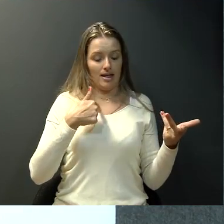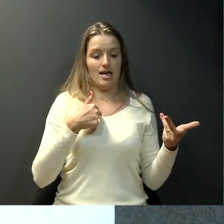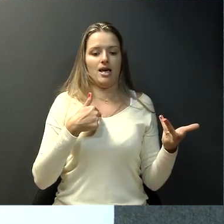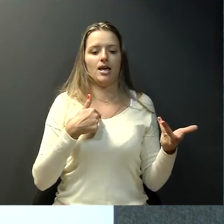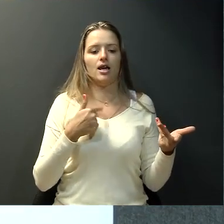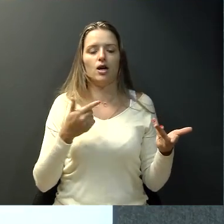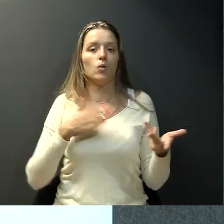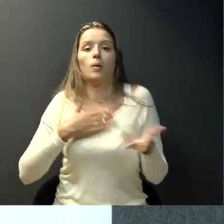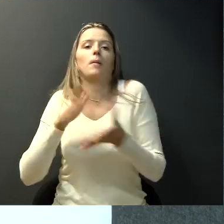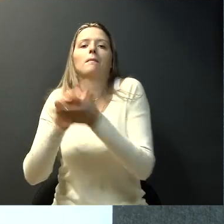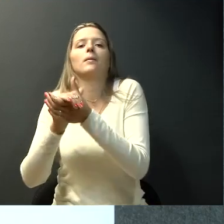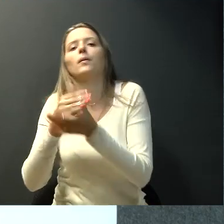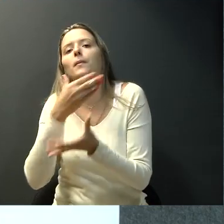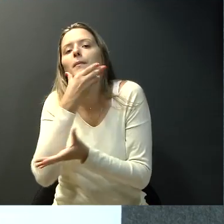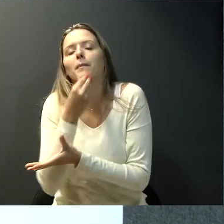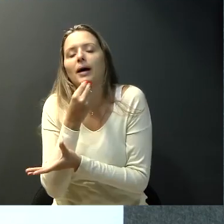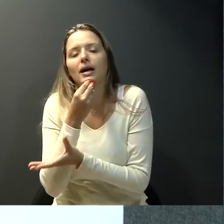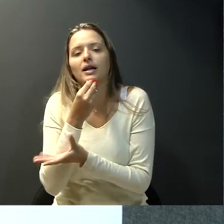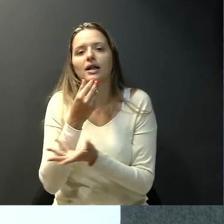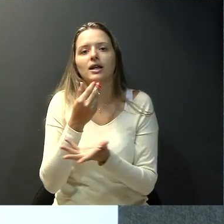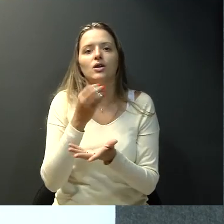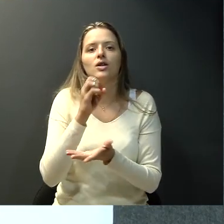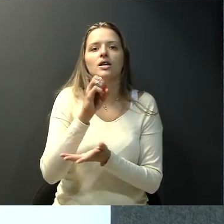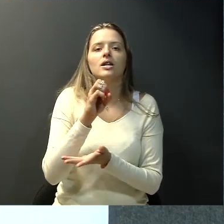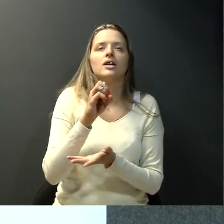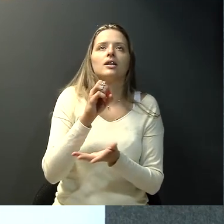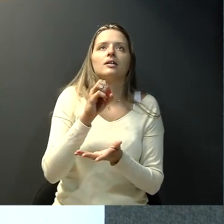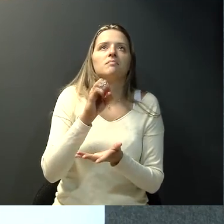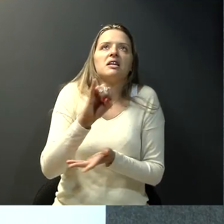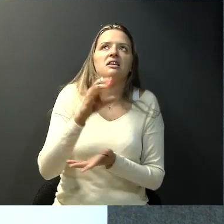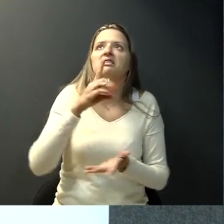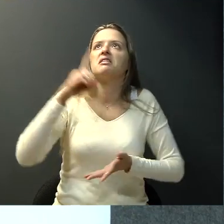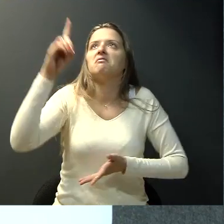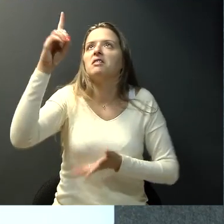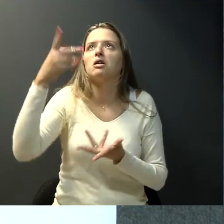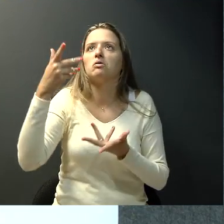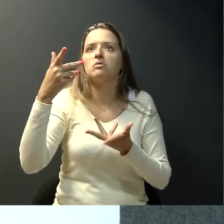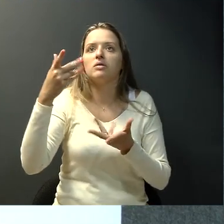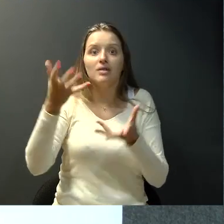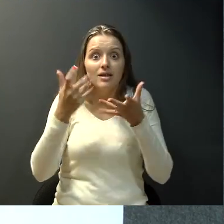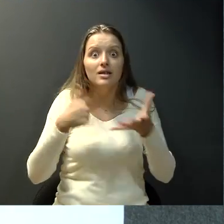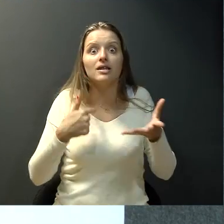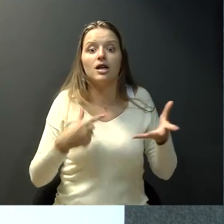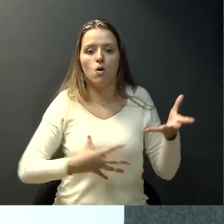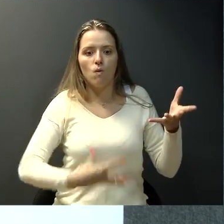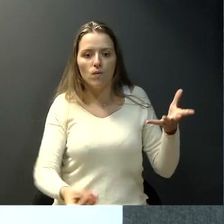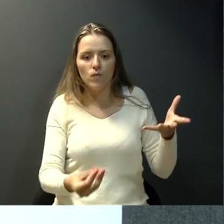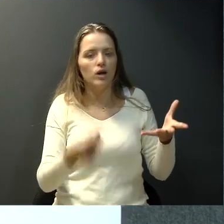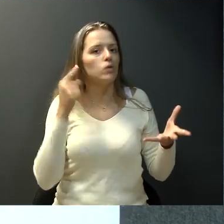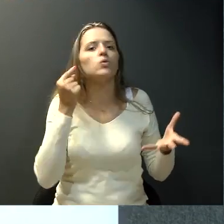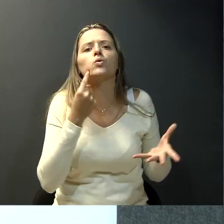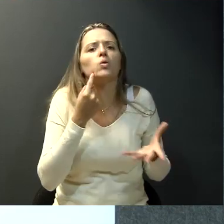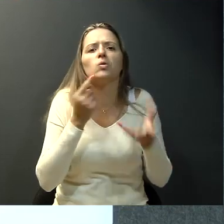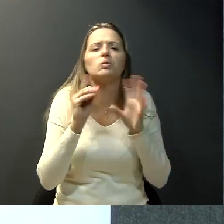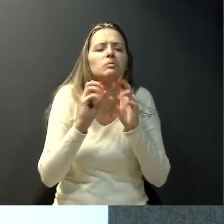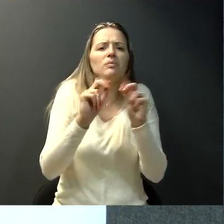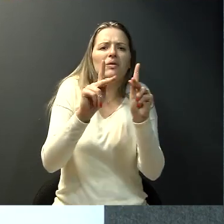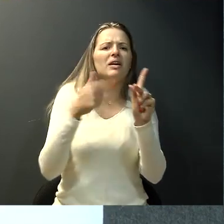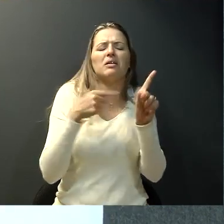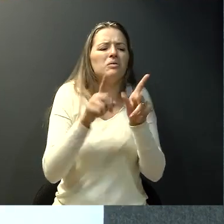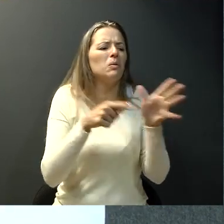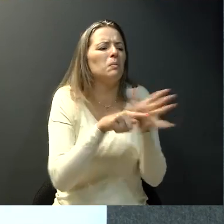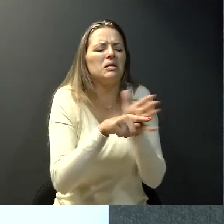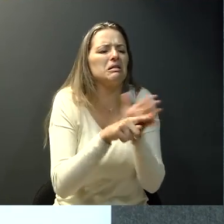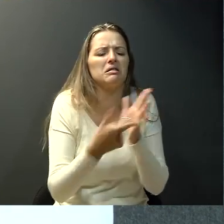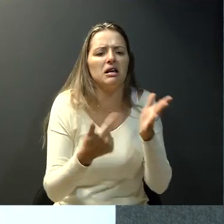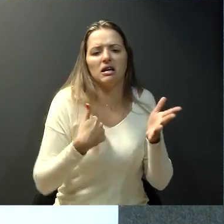obrigação a gente ter que aprender. E se Deus deu um filho assim para nós, eu não sei o porquê, não tive rubéola, não tive doença nenhuma na minha